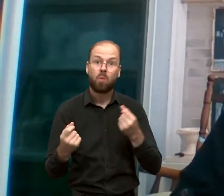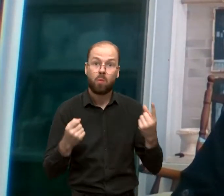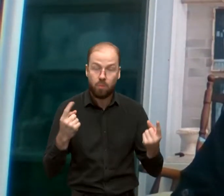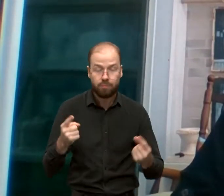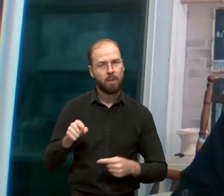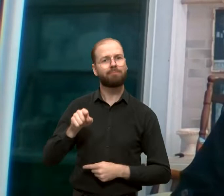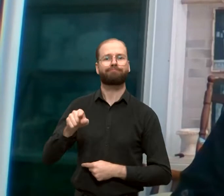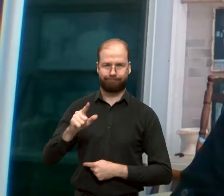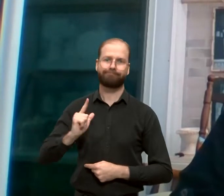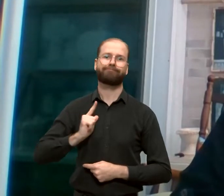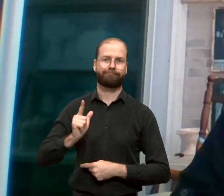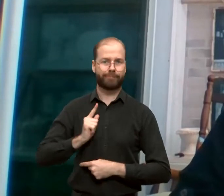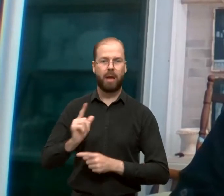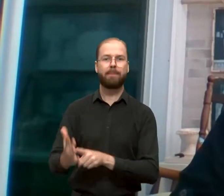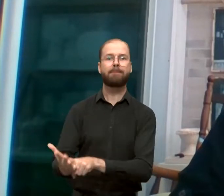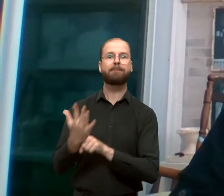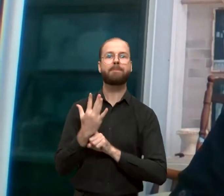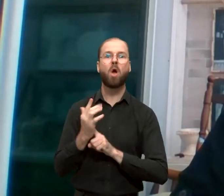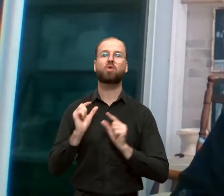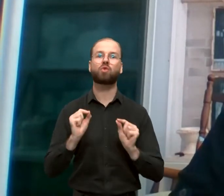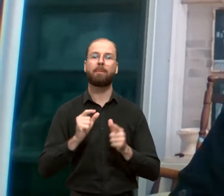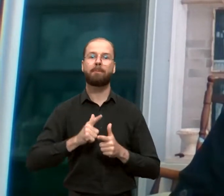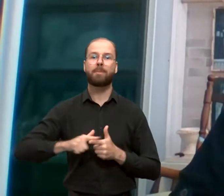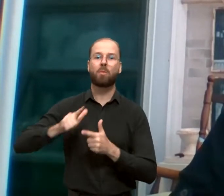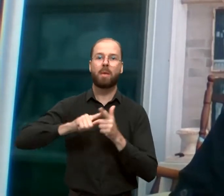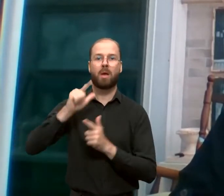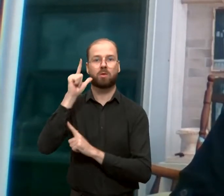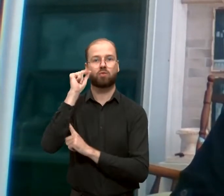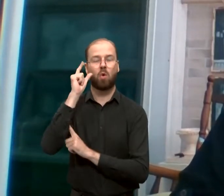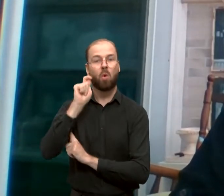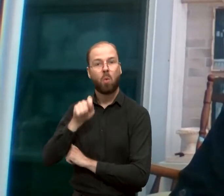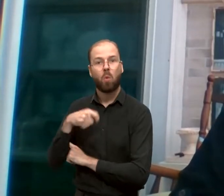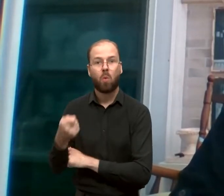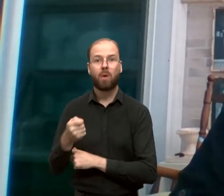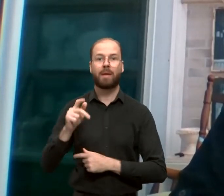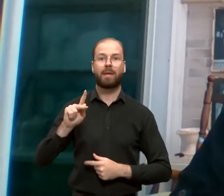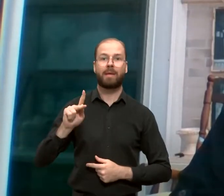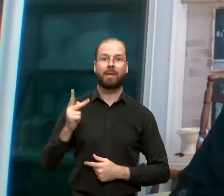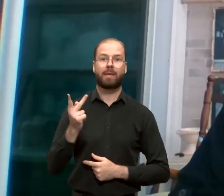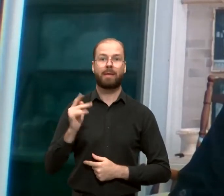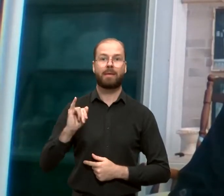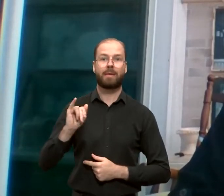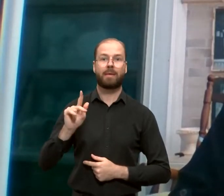de algum transtorno do sono que chama hipersônia, que é uma sonolência diurna